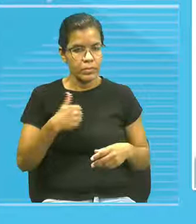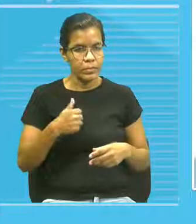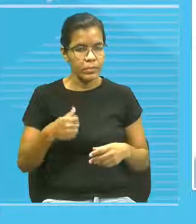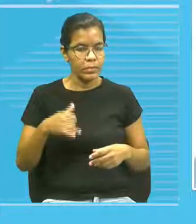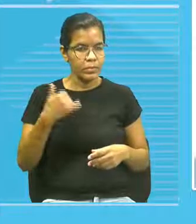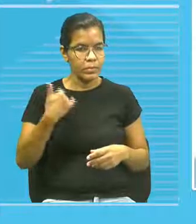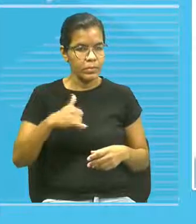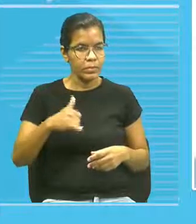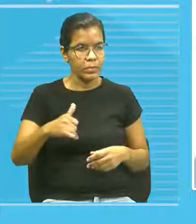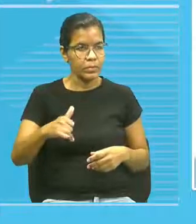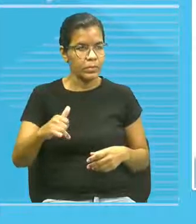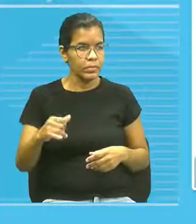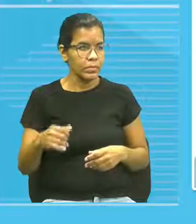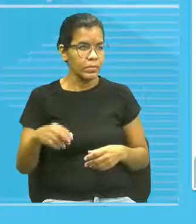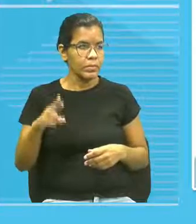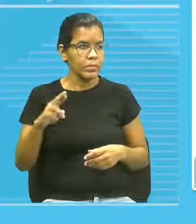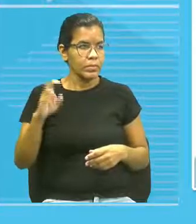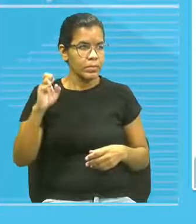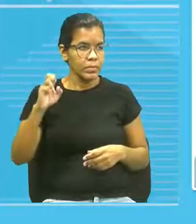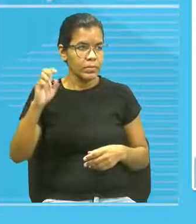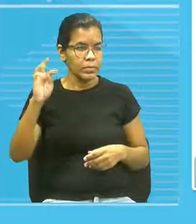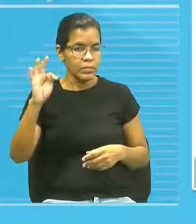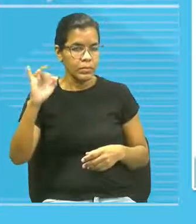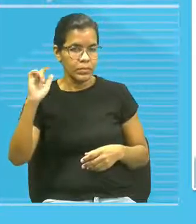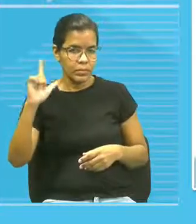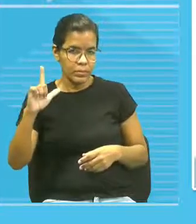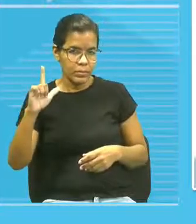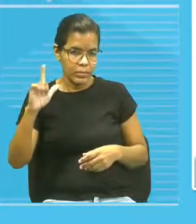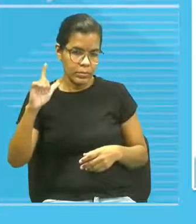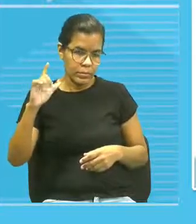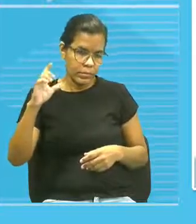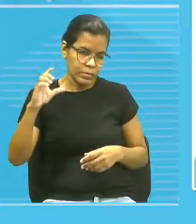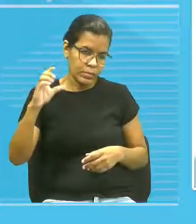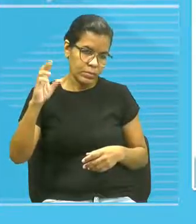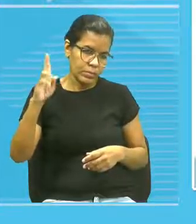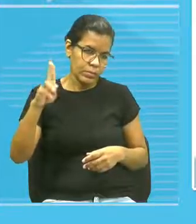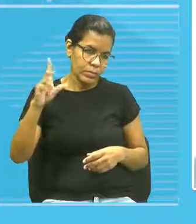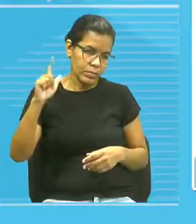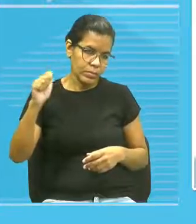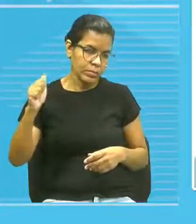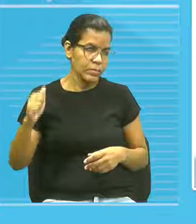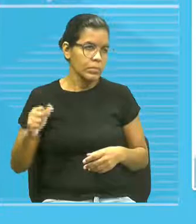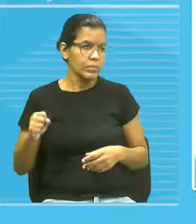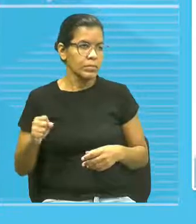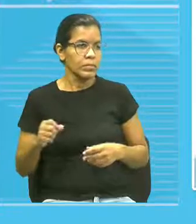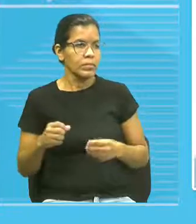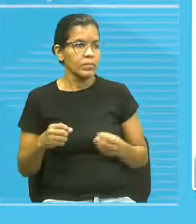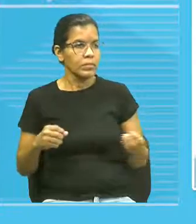energia reticular. Que é isso, Érica? Eu vou pegar esse retículo aqui,